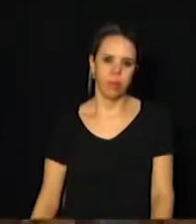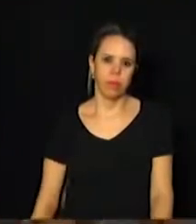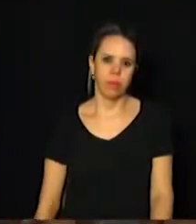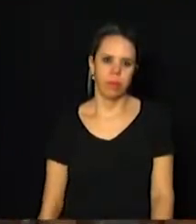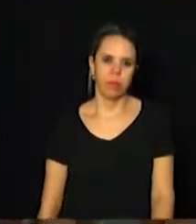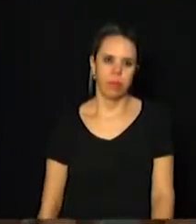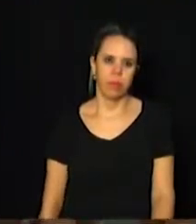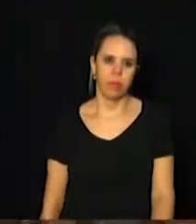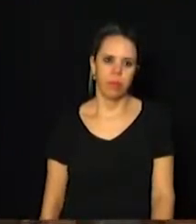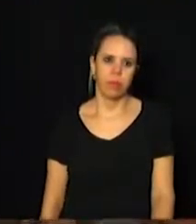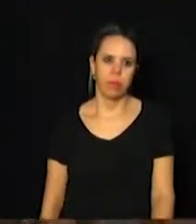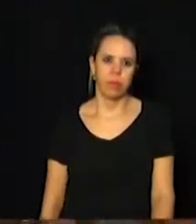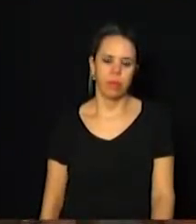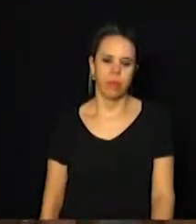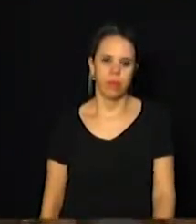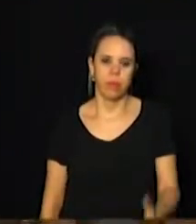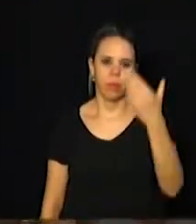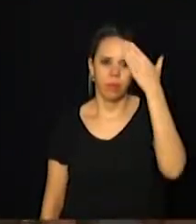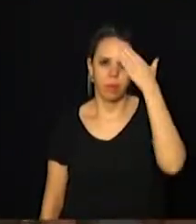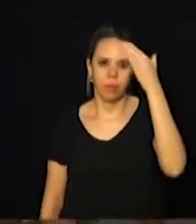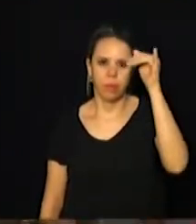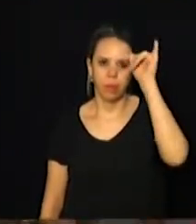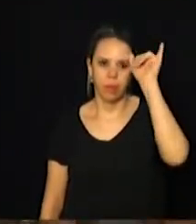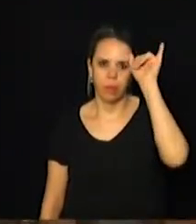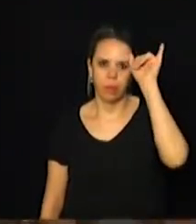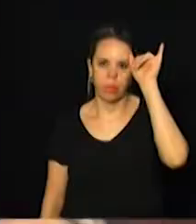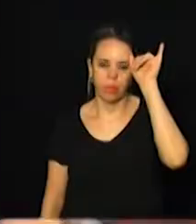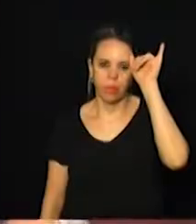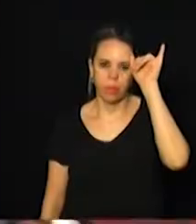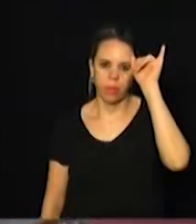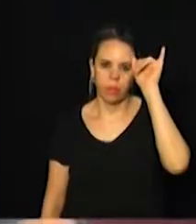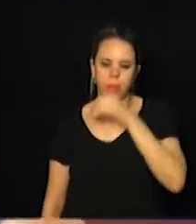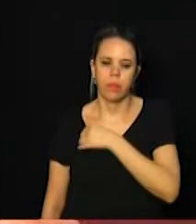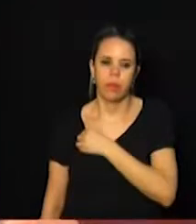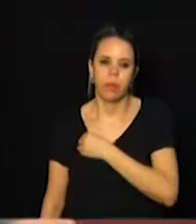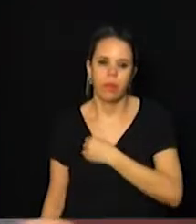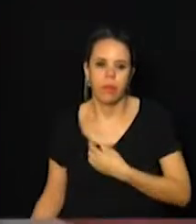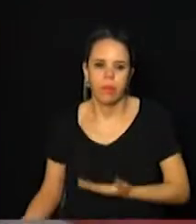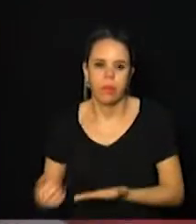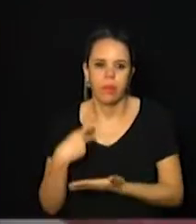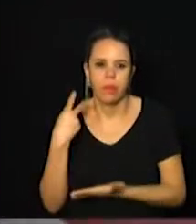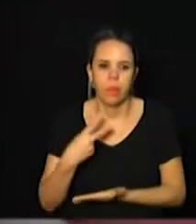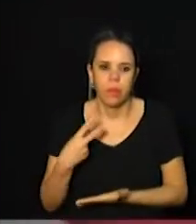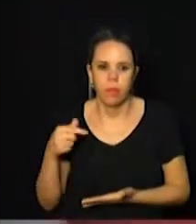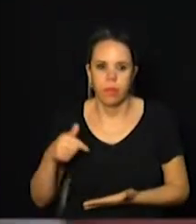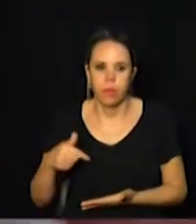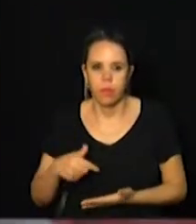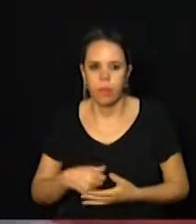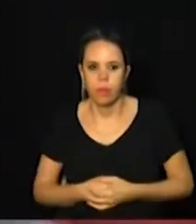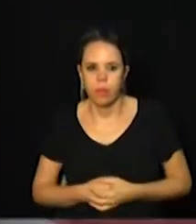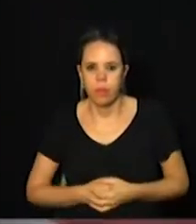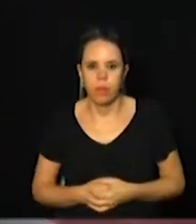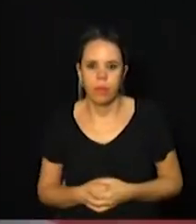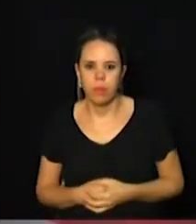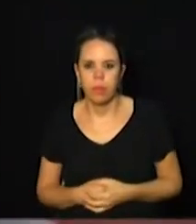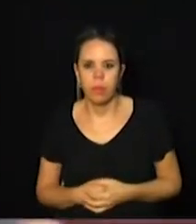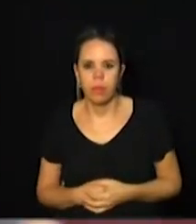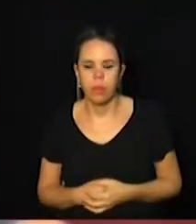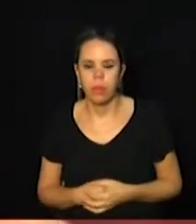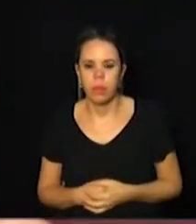o blog Paulo Búfalo ao sua contribuição como Vereador dessa casa legislativo